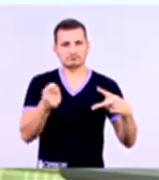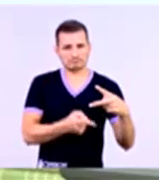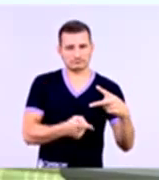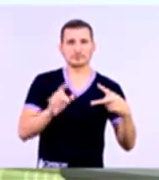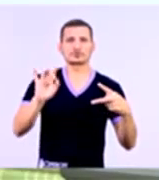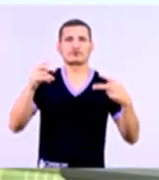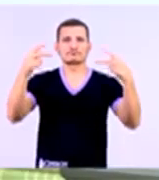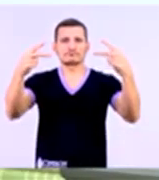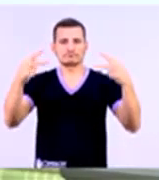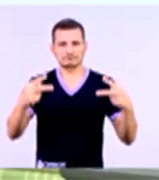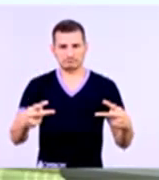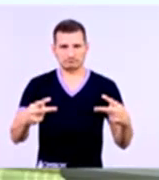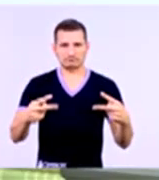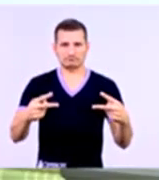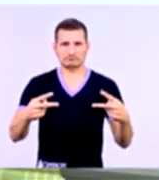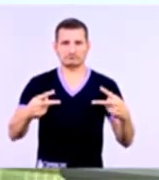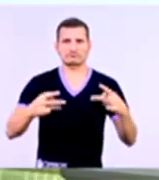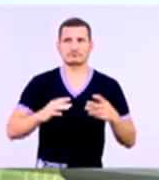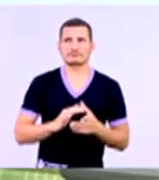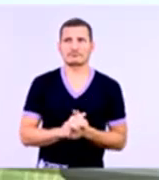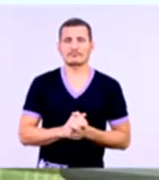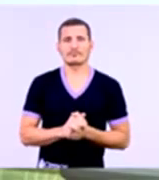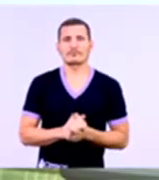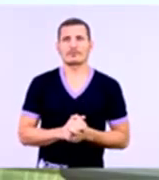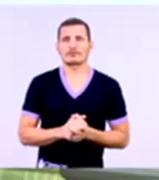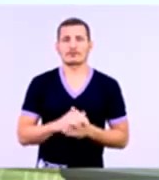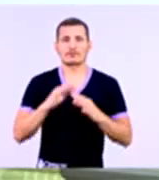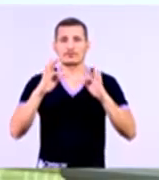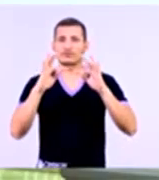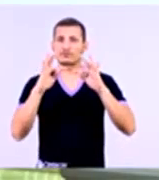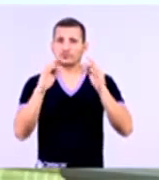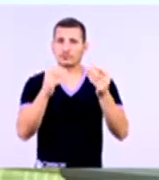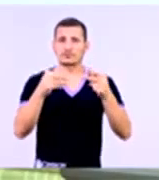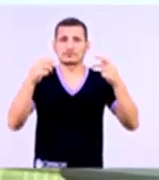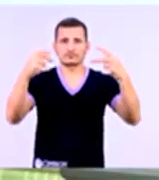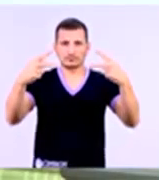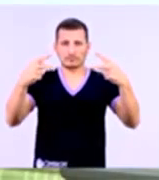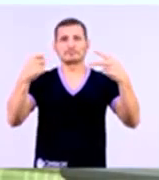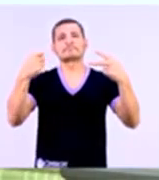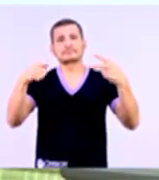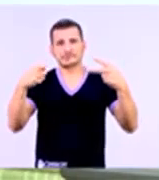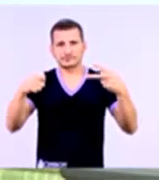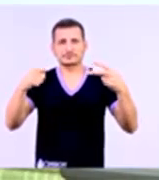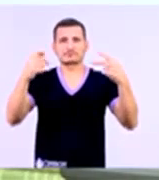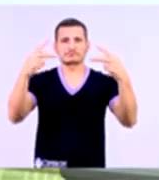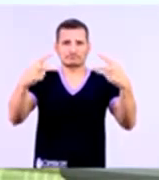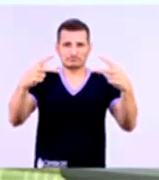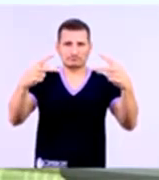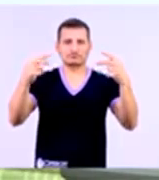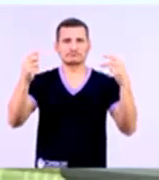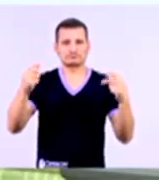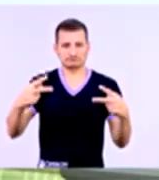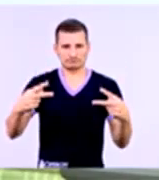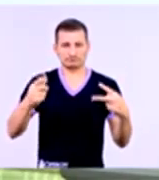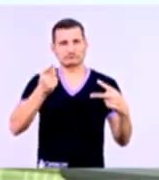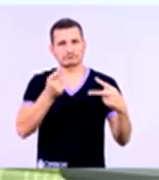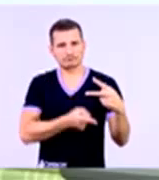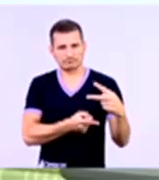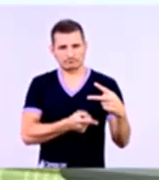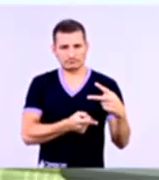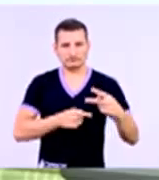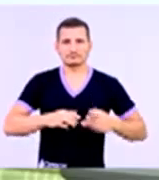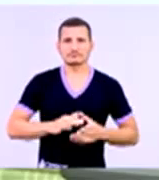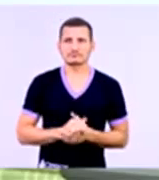fecham em si próprias. Mas não é o caso. Toda tag XML ela precisa de uma abertura e um fechamento. Então,